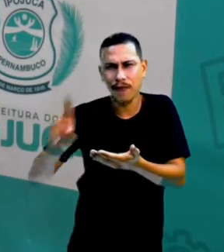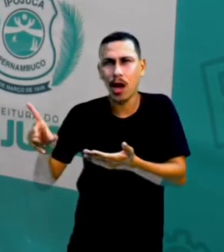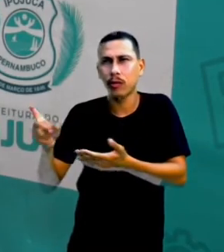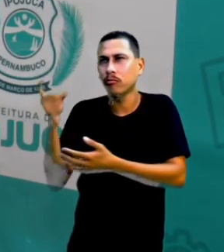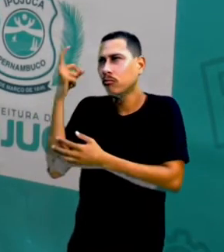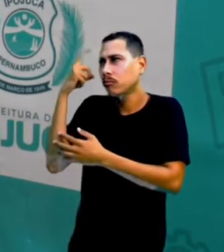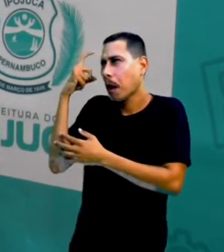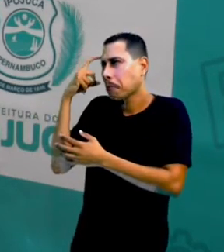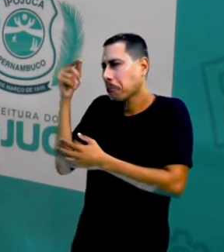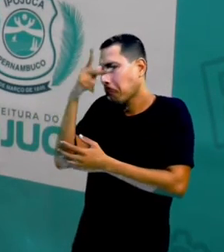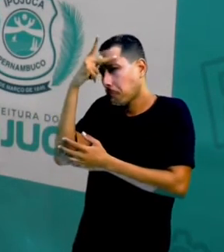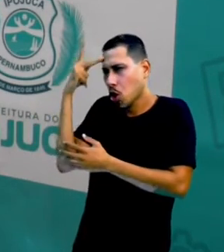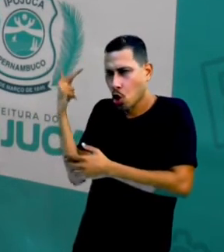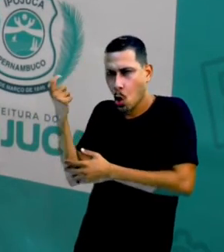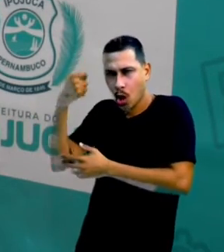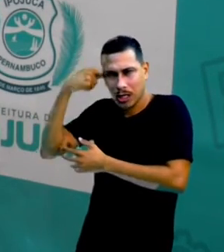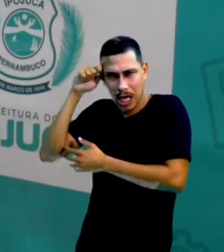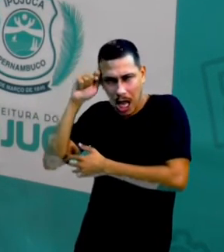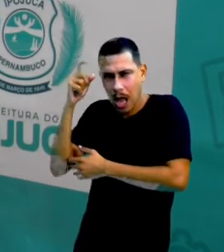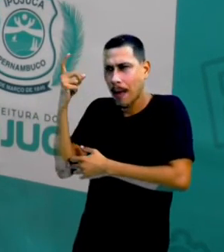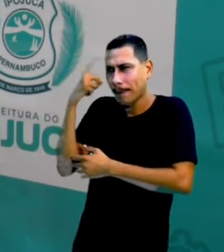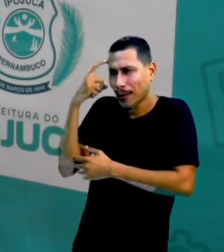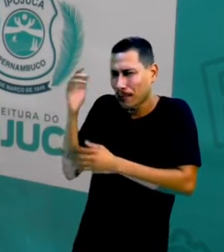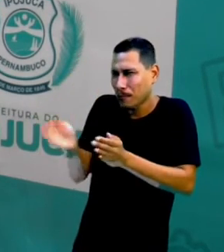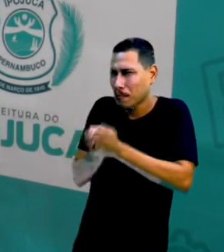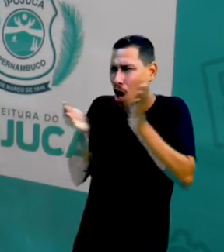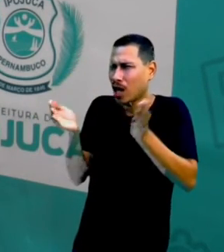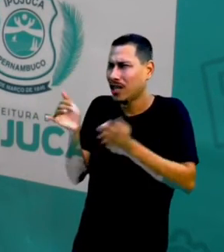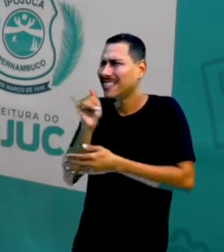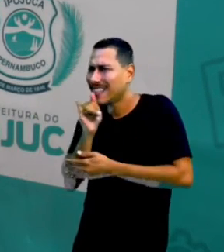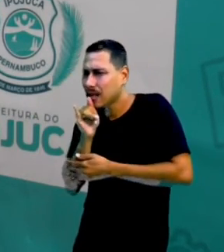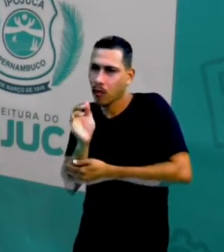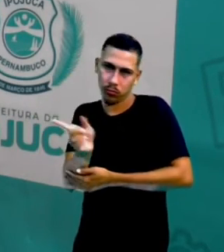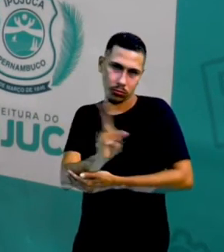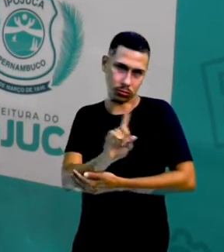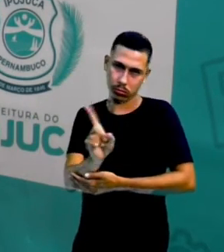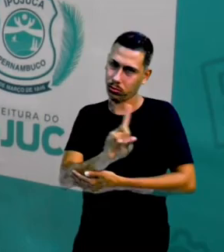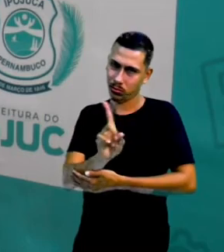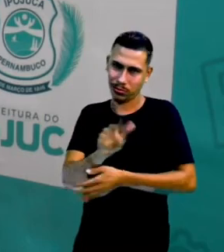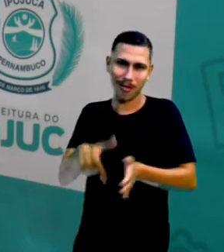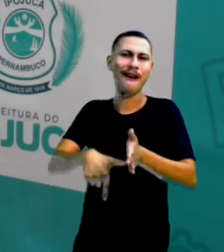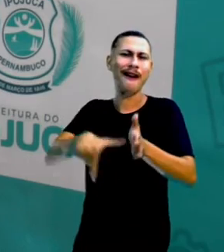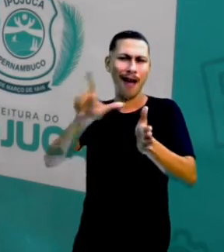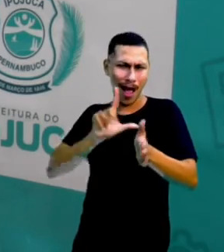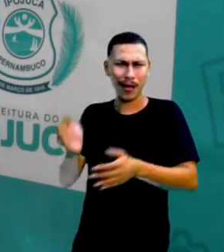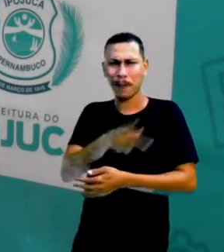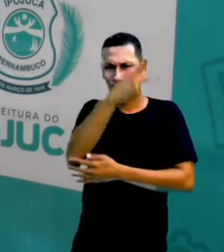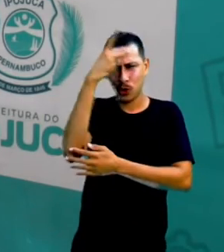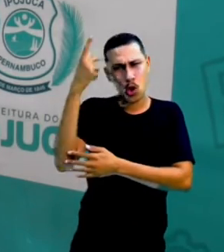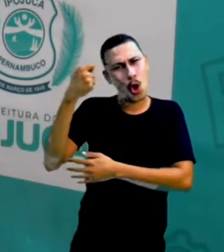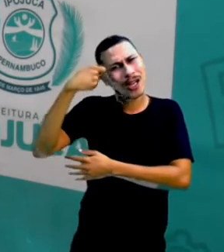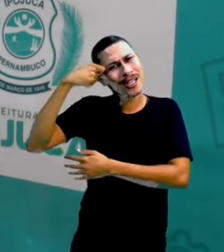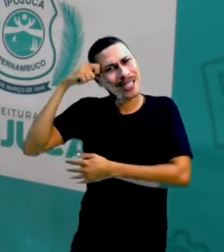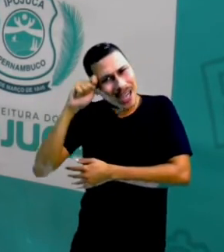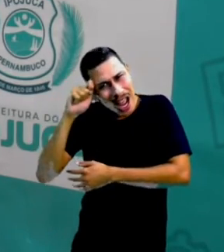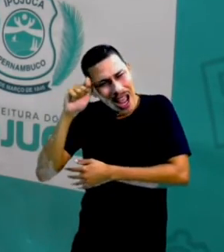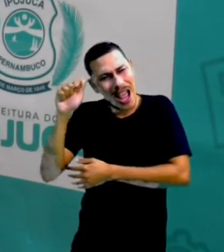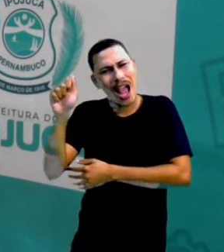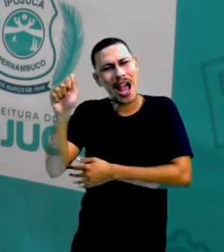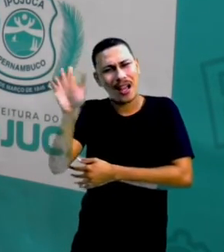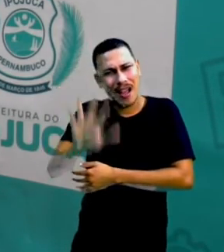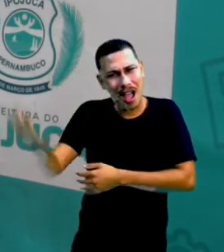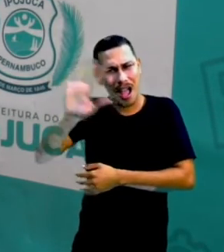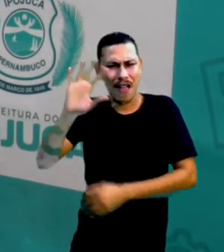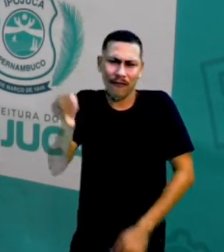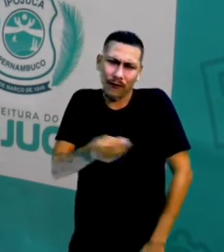em pobreza, em tristeza? Não, eles viviam na condição do continente africano deles e